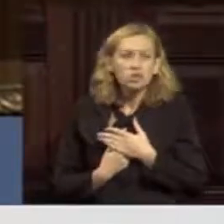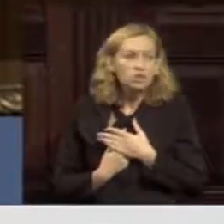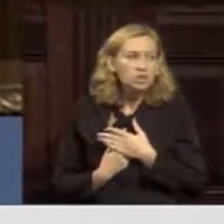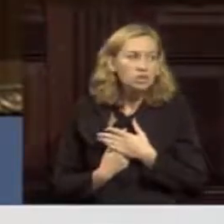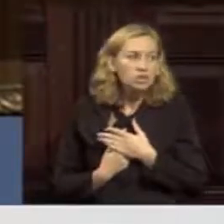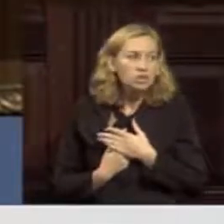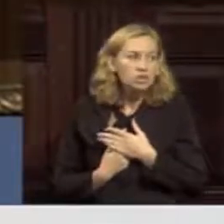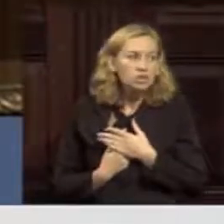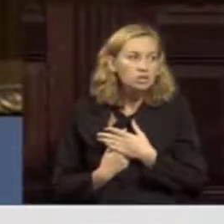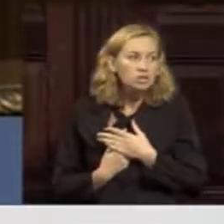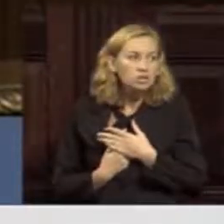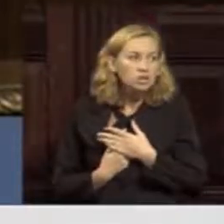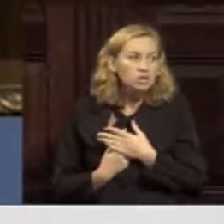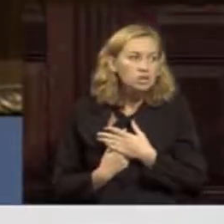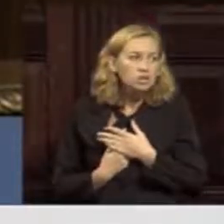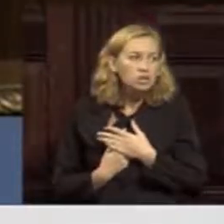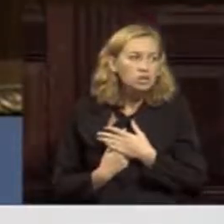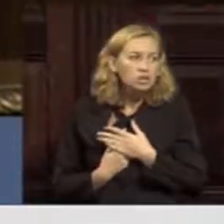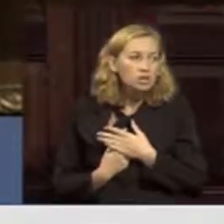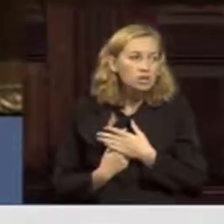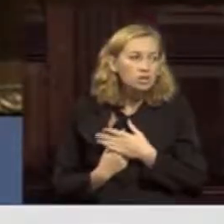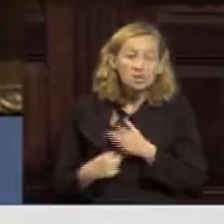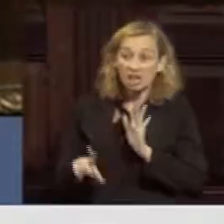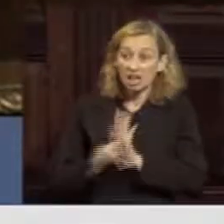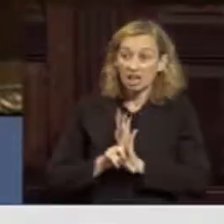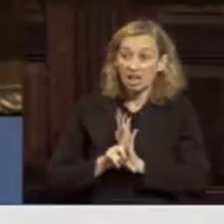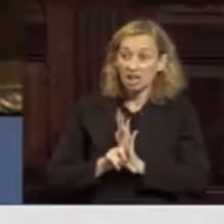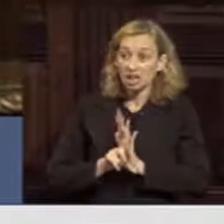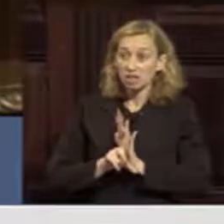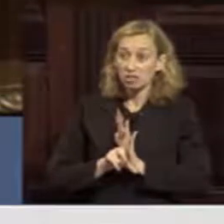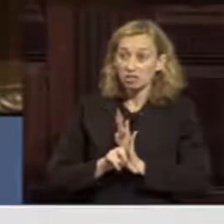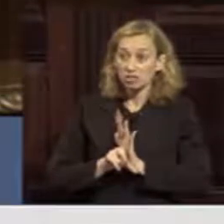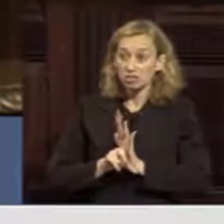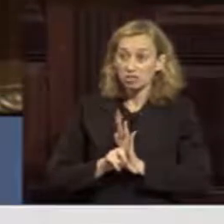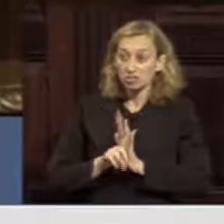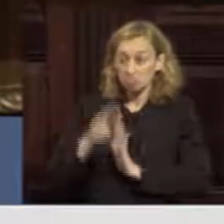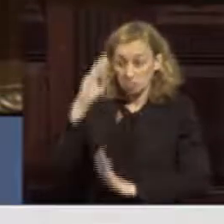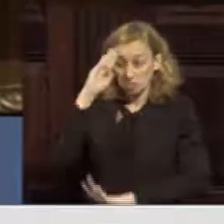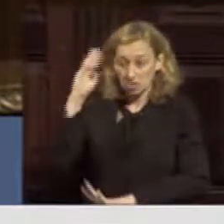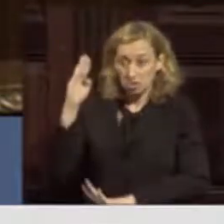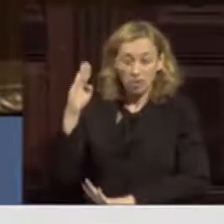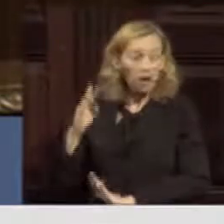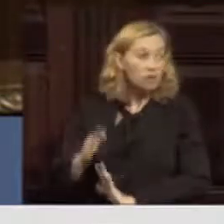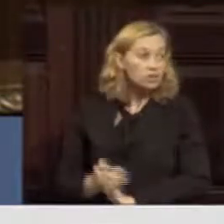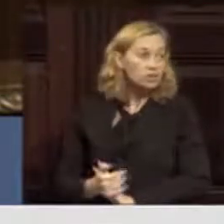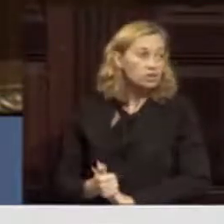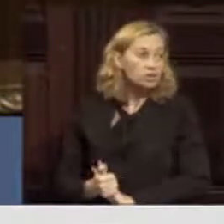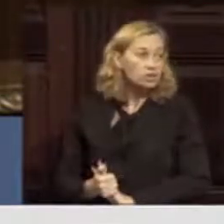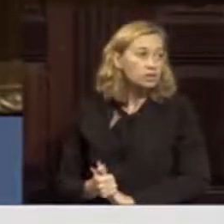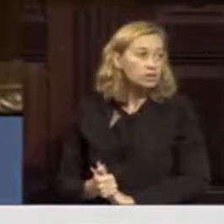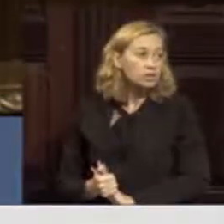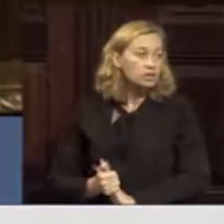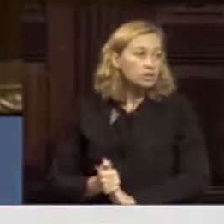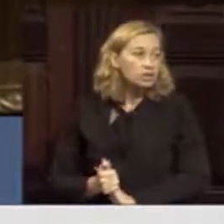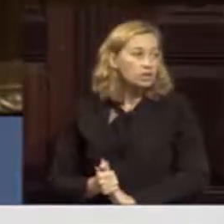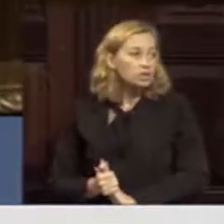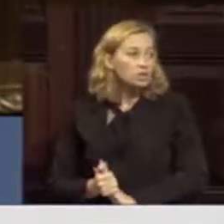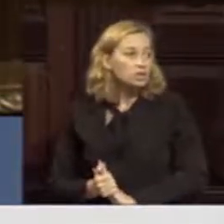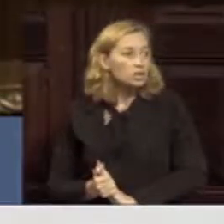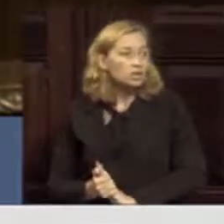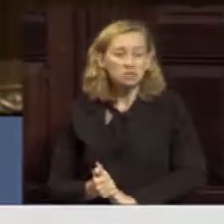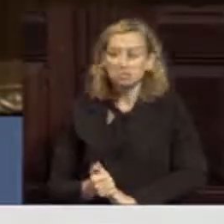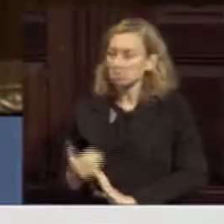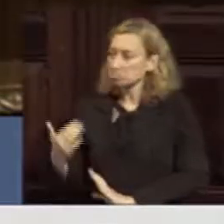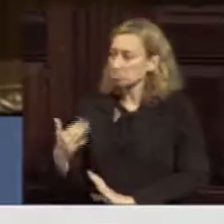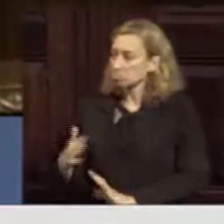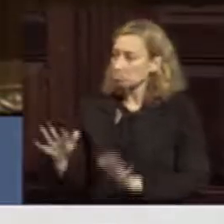da Carta Magna, da Lei Maior, ela mesma rasgando o texto constitucional. Me chamou